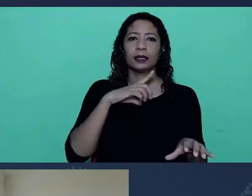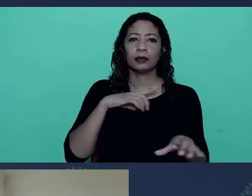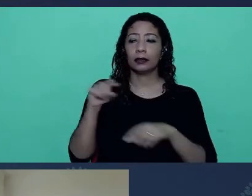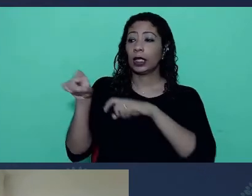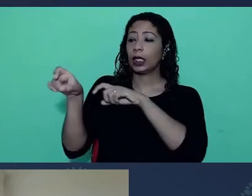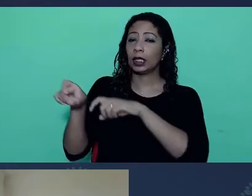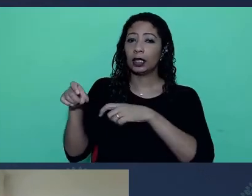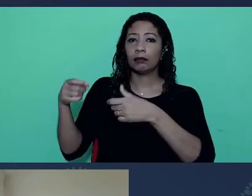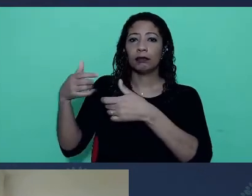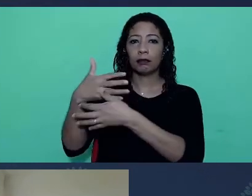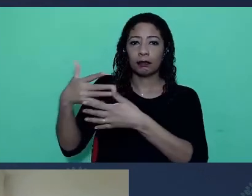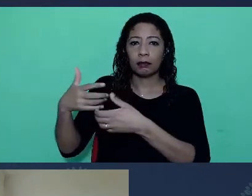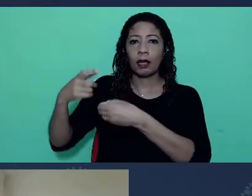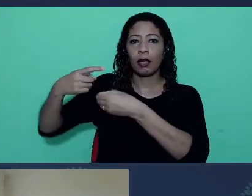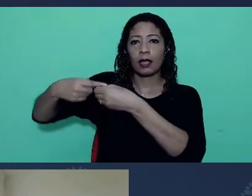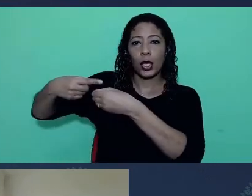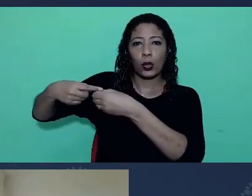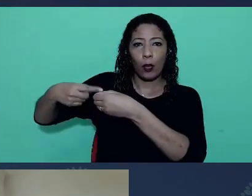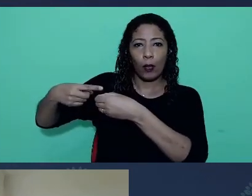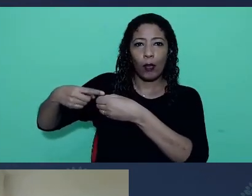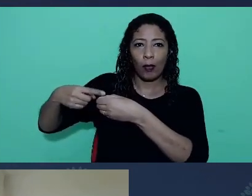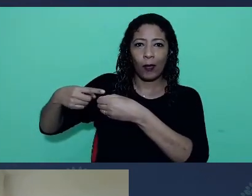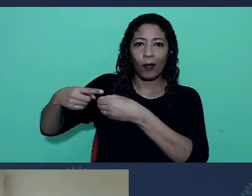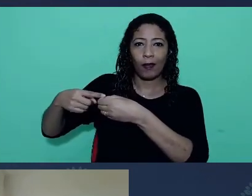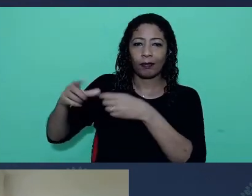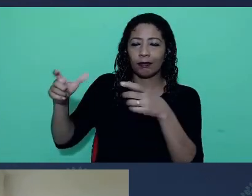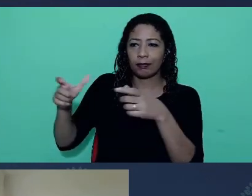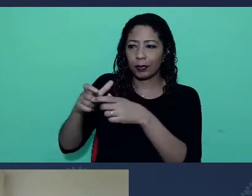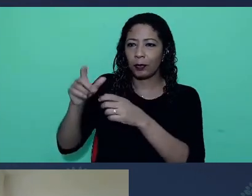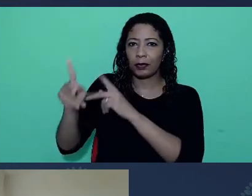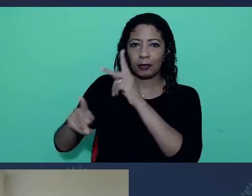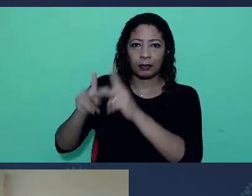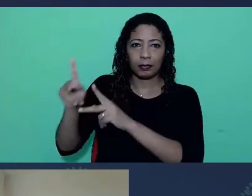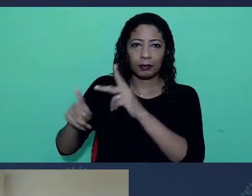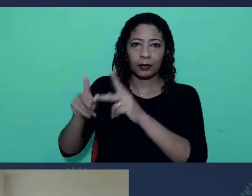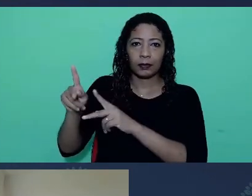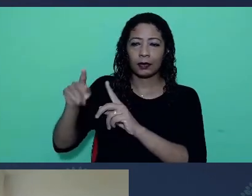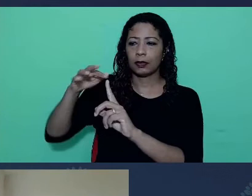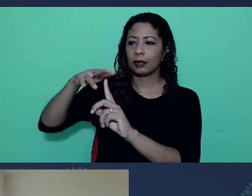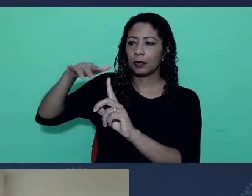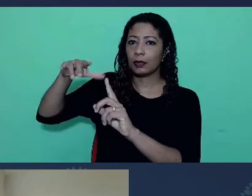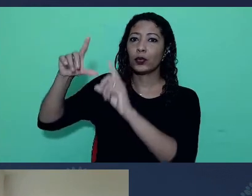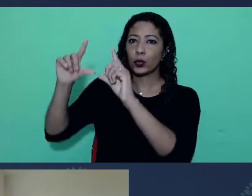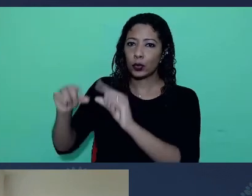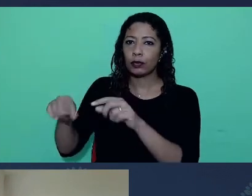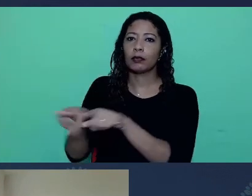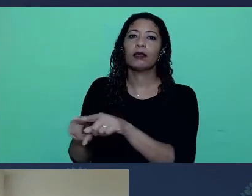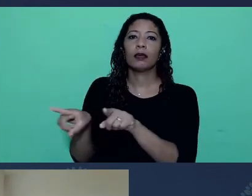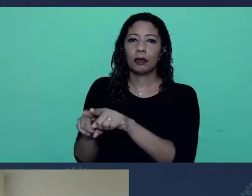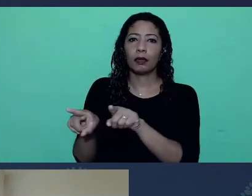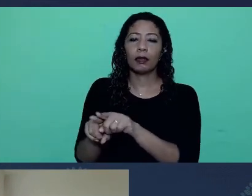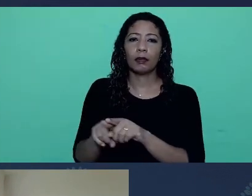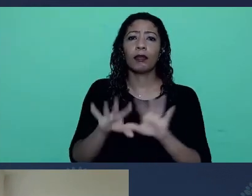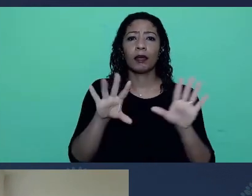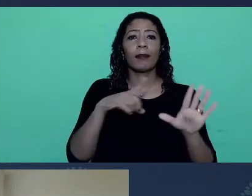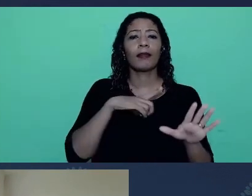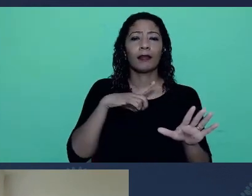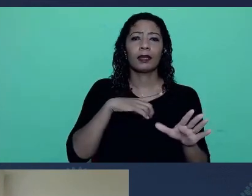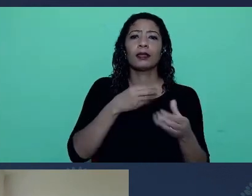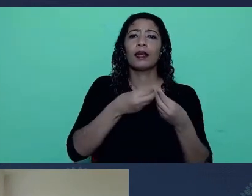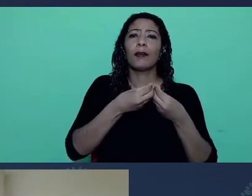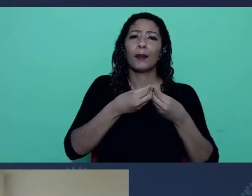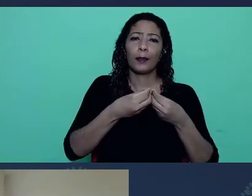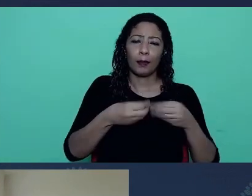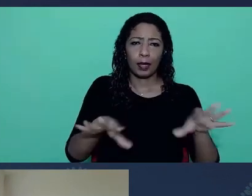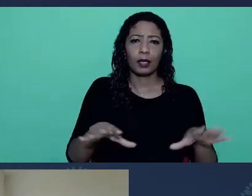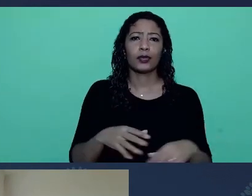cidades de menor população. Agora, isso traz prejuízo no número de exacerbações dos